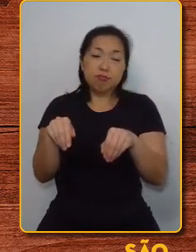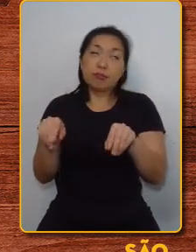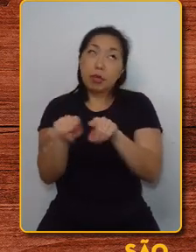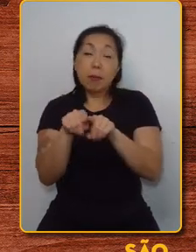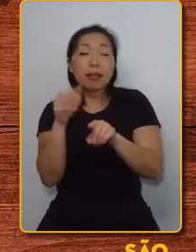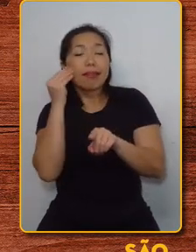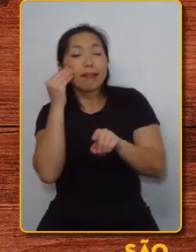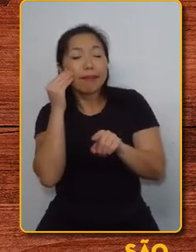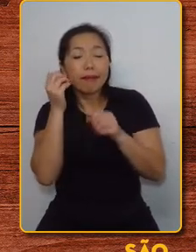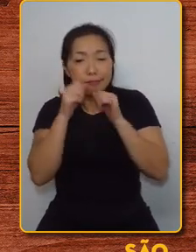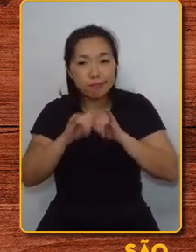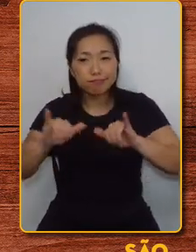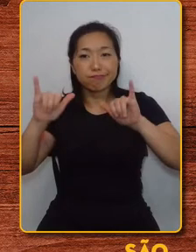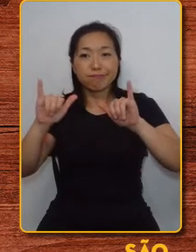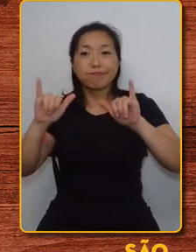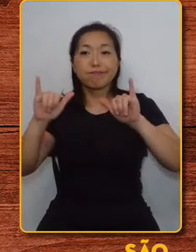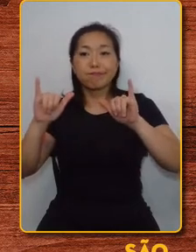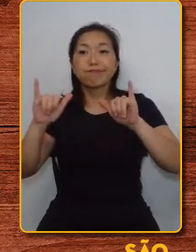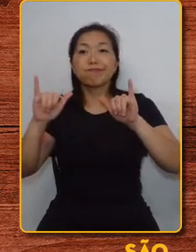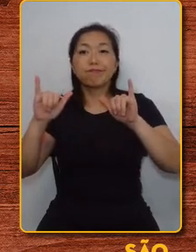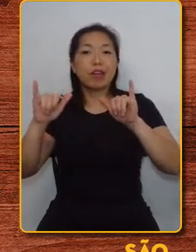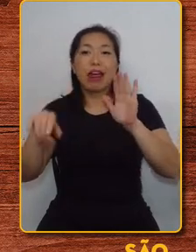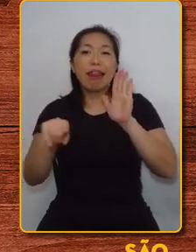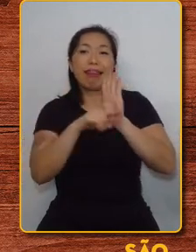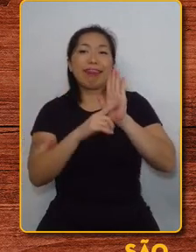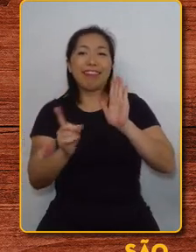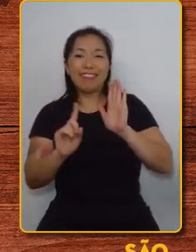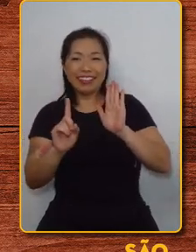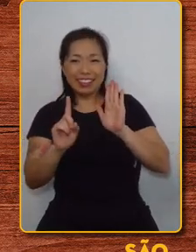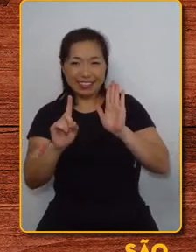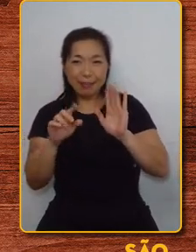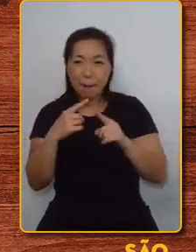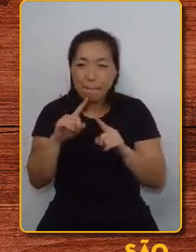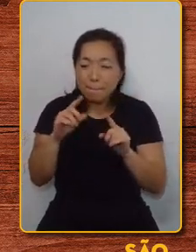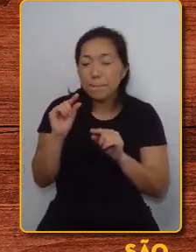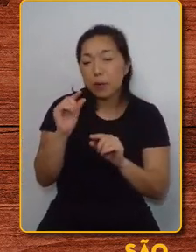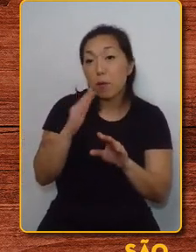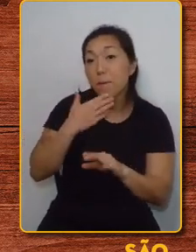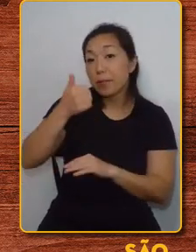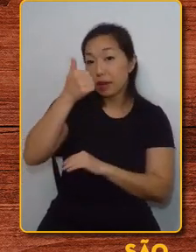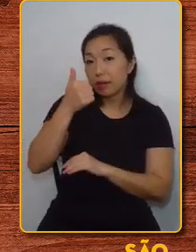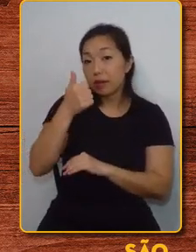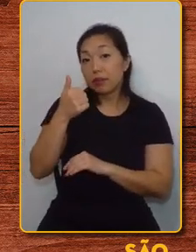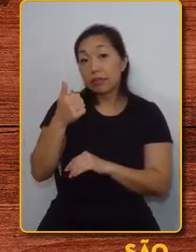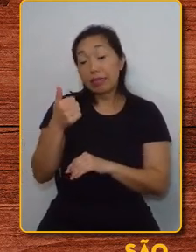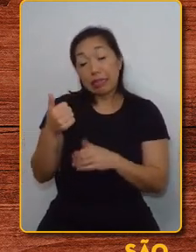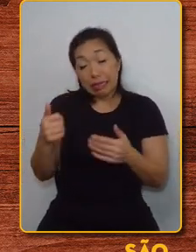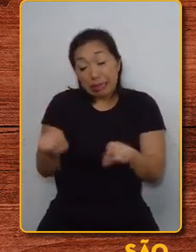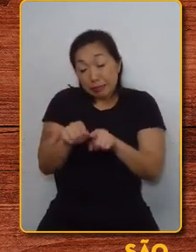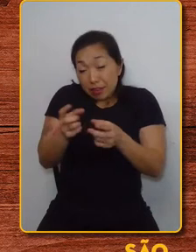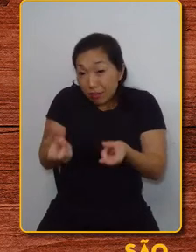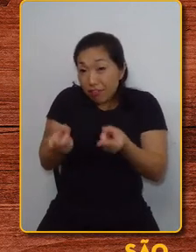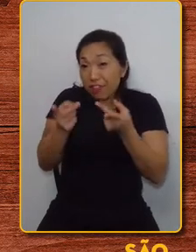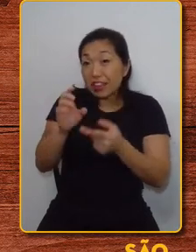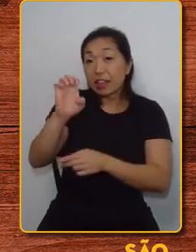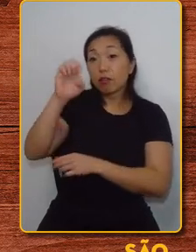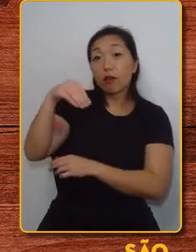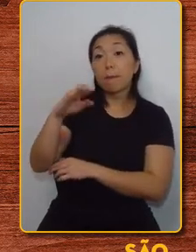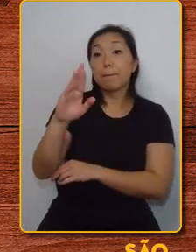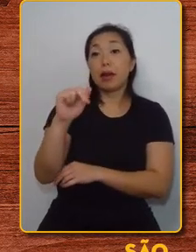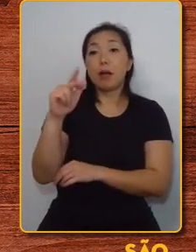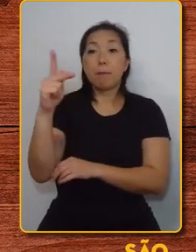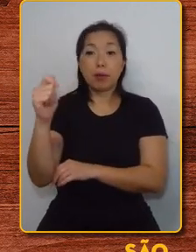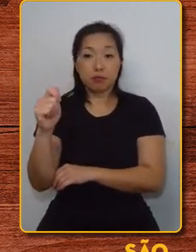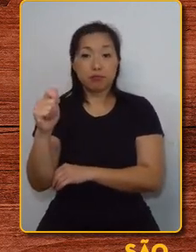é verdade, hoje nós perdemos a Conab, a Embrapa foi capturada, aliás, estão vendendo a Embrapa também, né? Eu não sei como o agronegócio não se dá conta